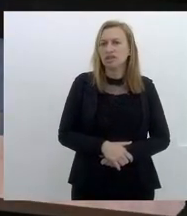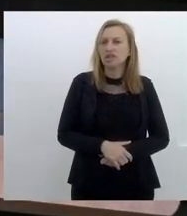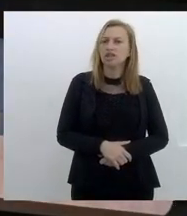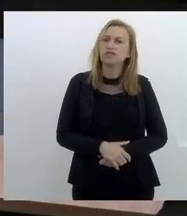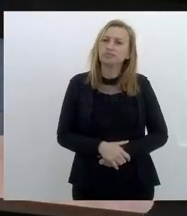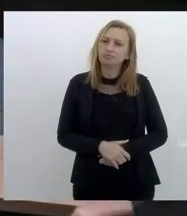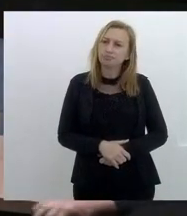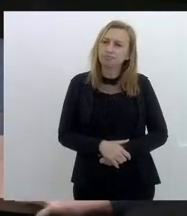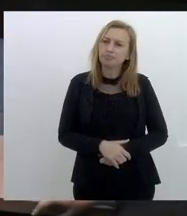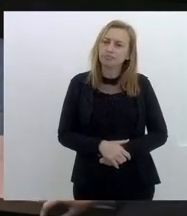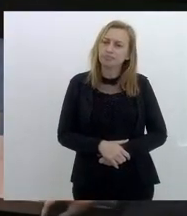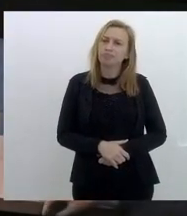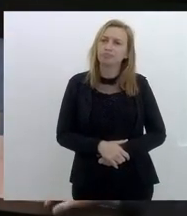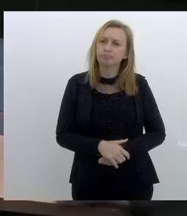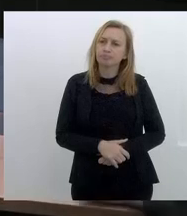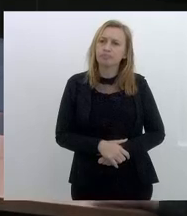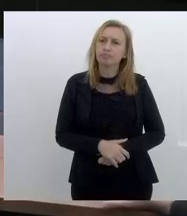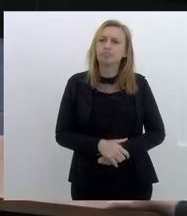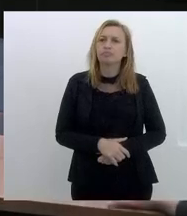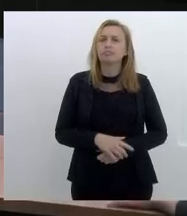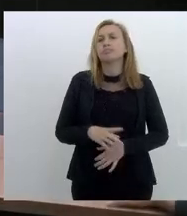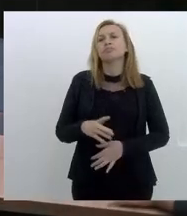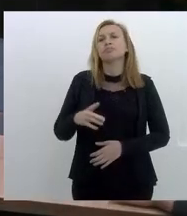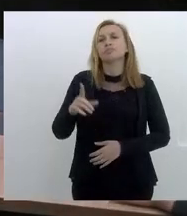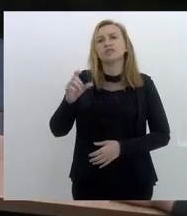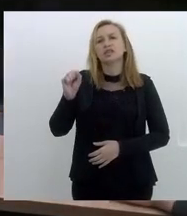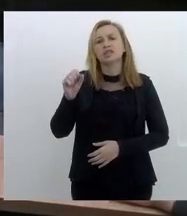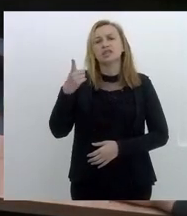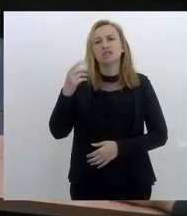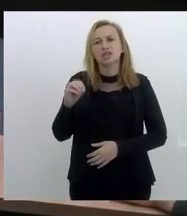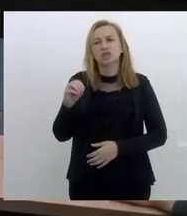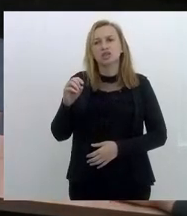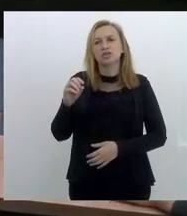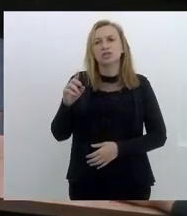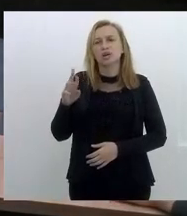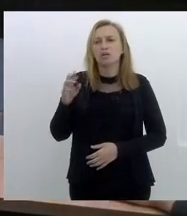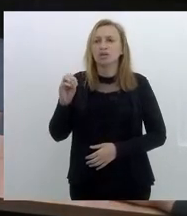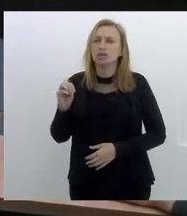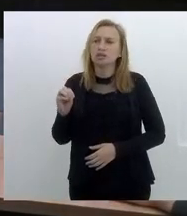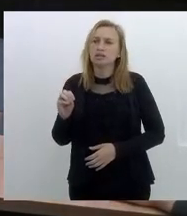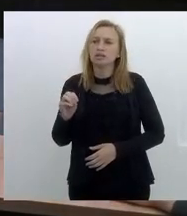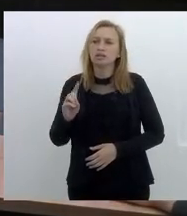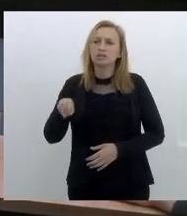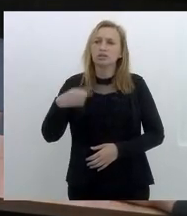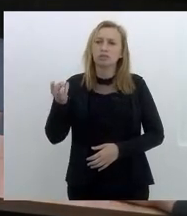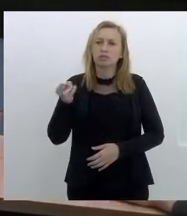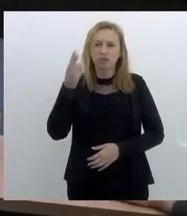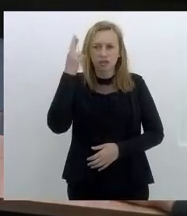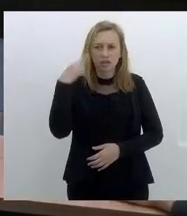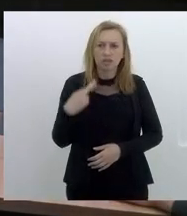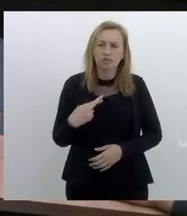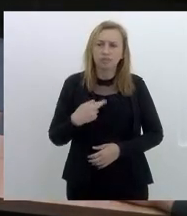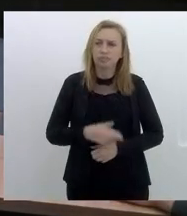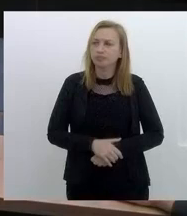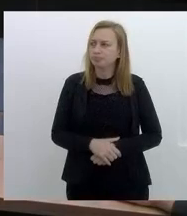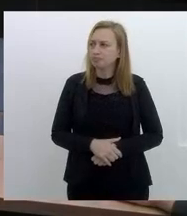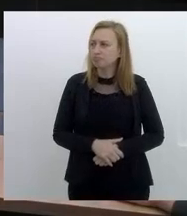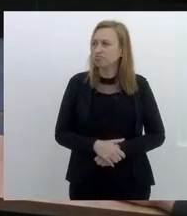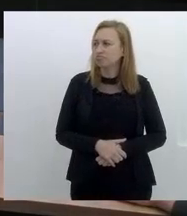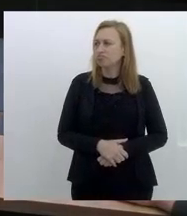o secretário Sérgio Aureliano na sequência próximo orador Espírita deputada Renata Souza